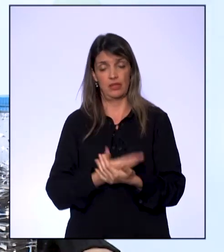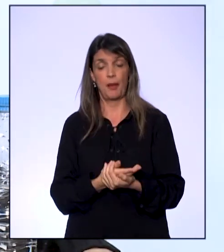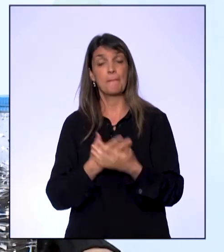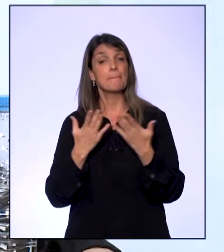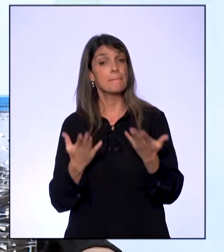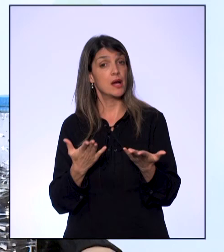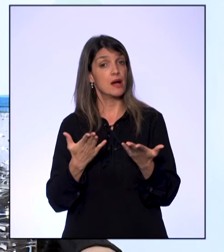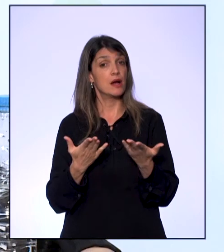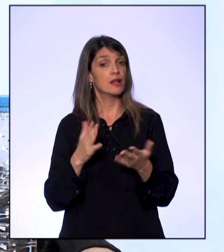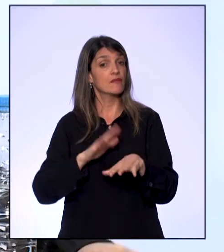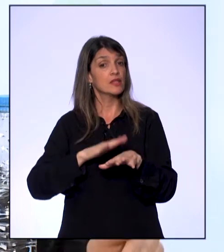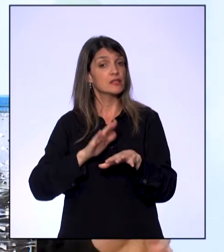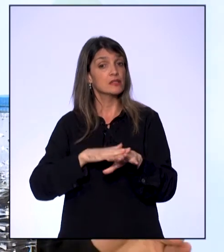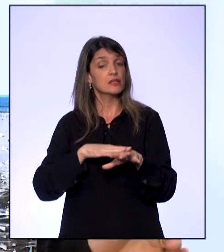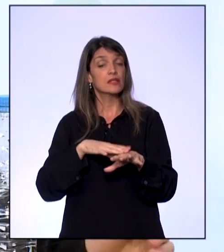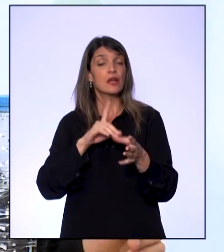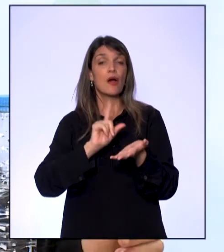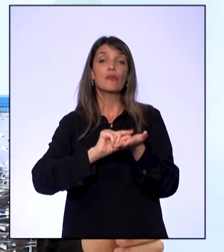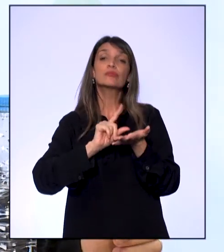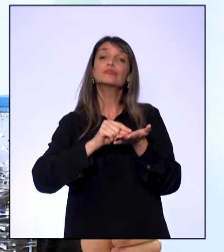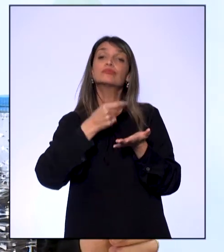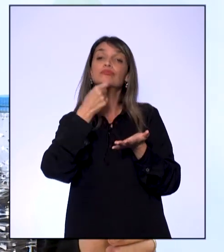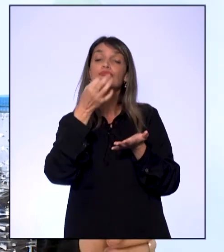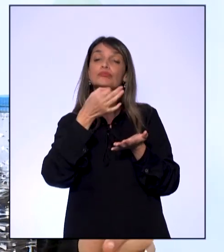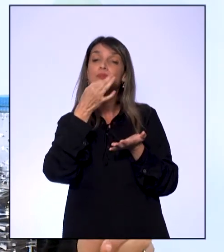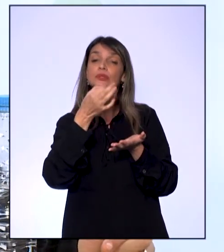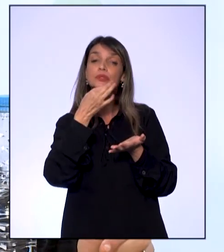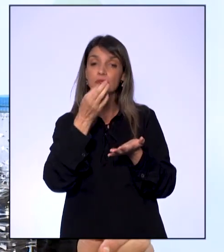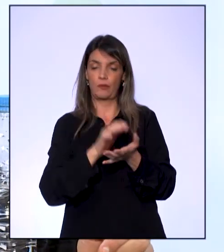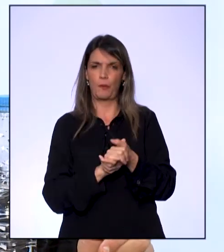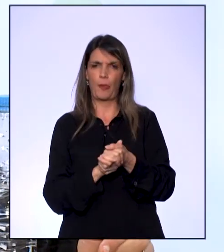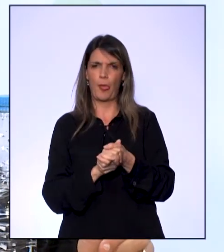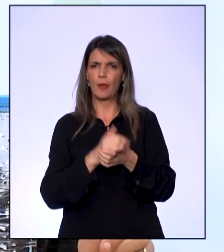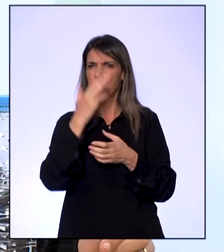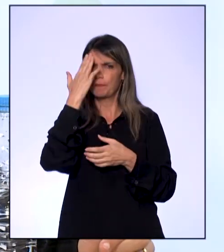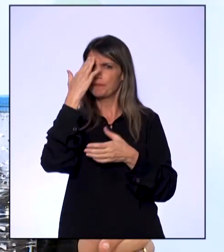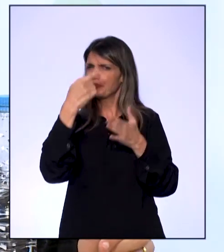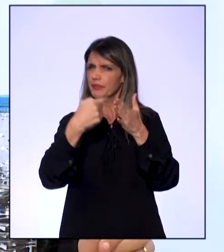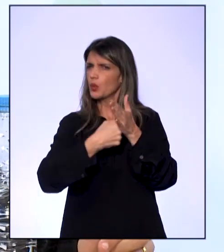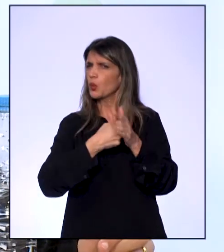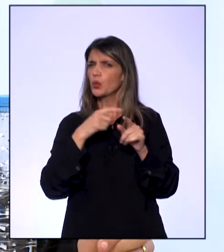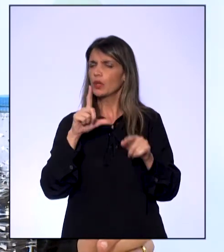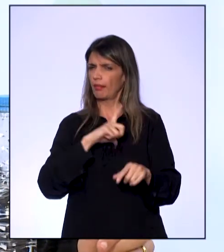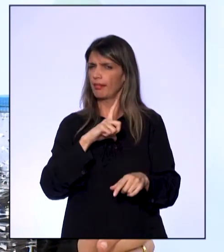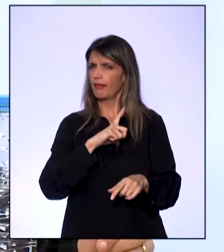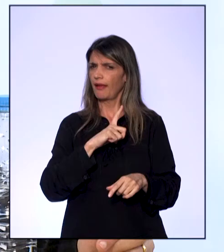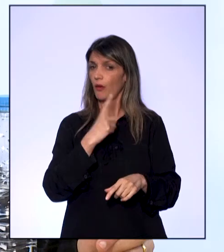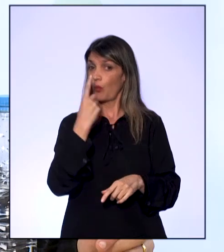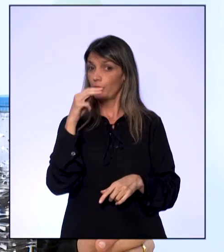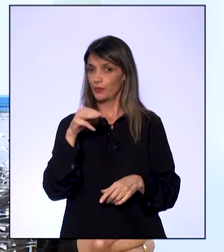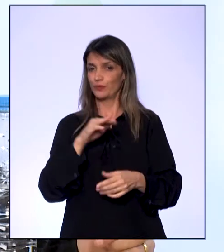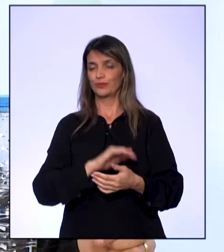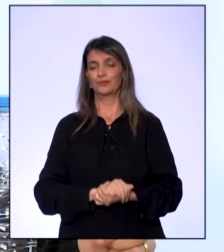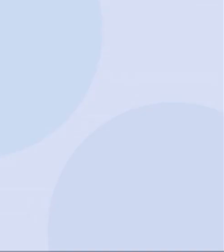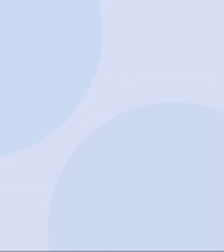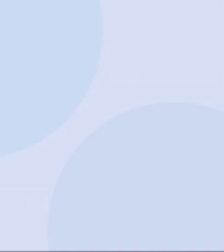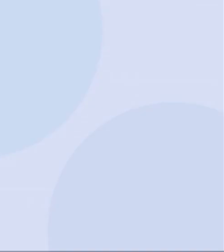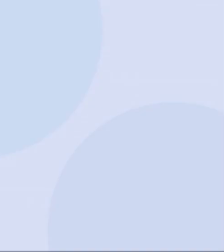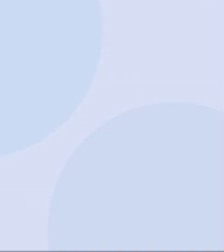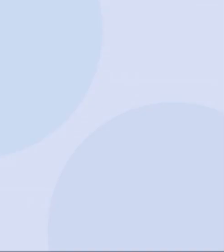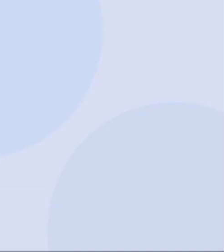vocês elaborem um artigo de opinião. Eu gostaria de saber agora se vocês têm alguma pergunta. Um minutinho para vocês aí.